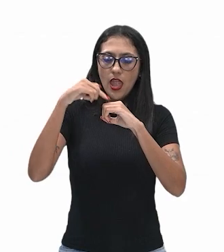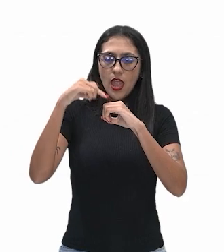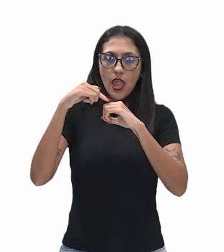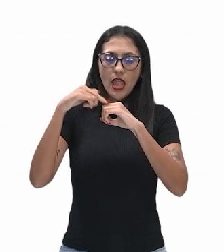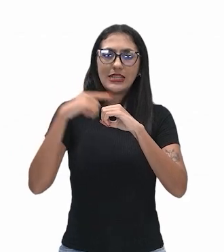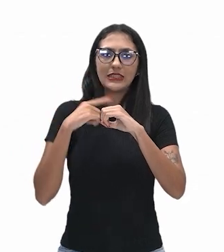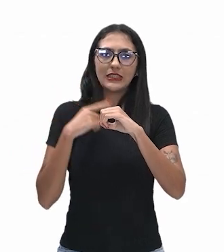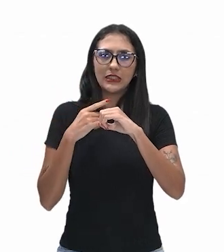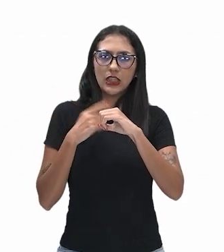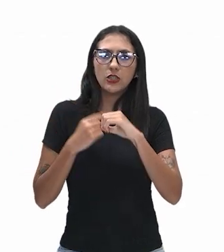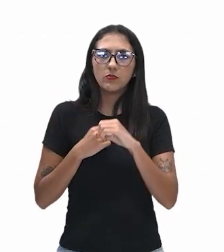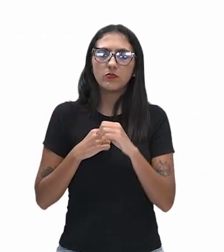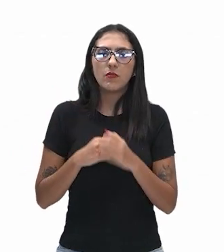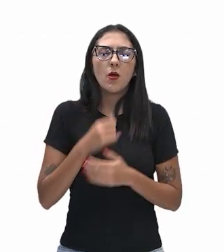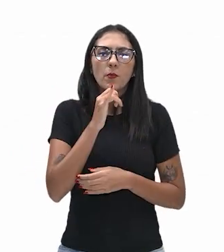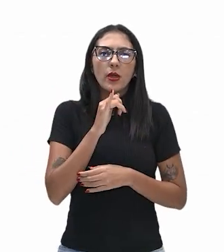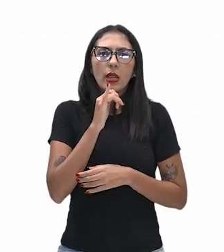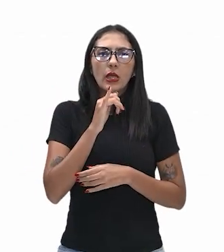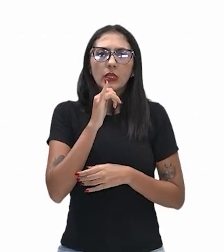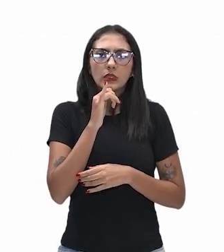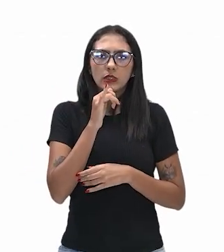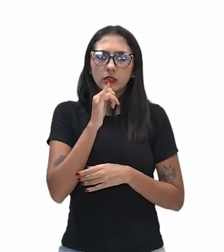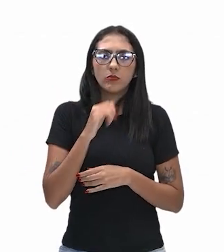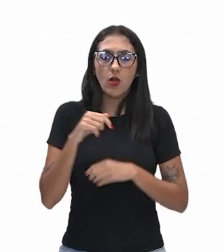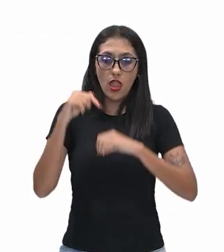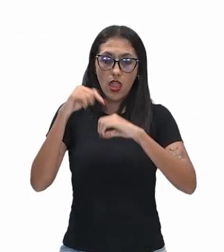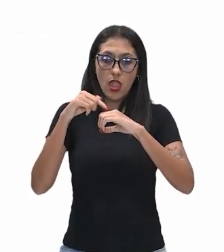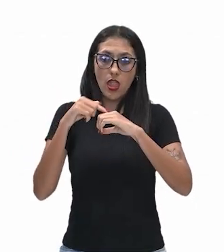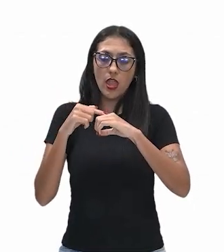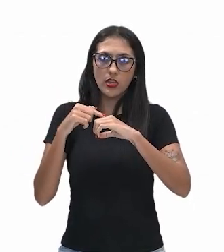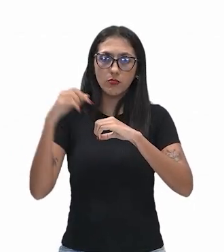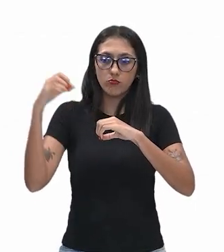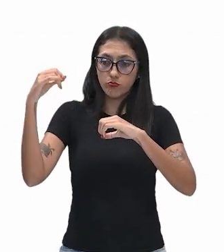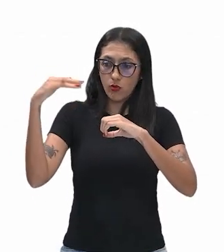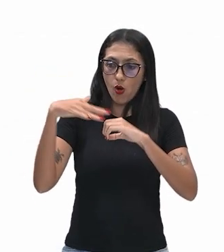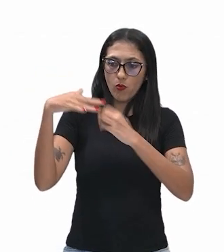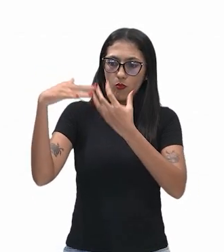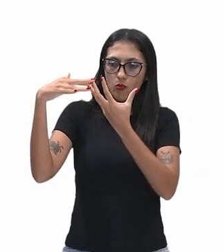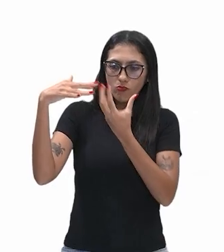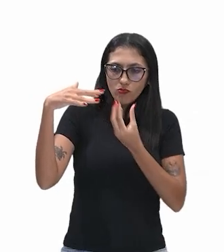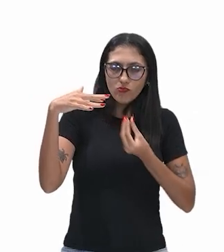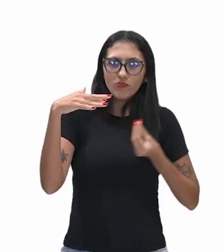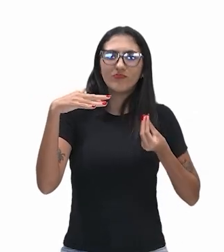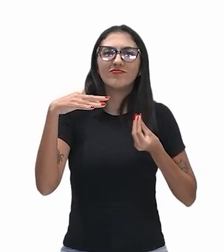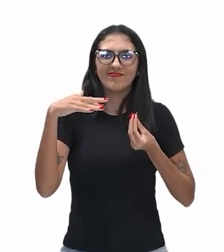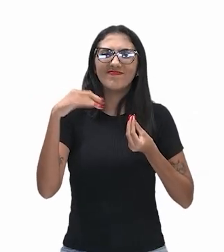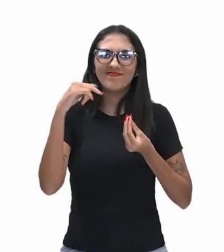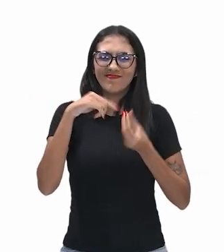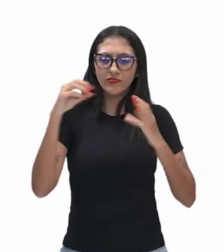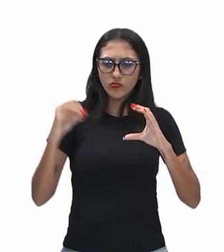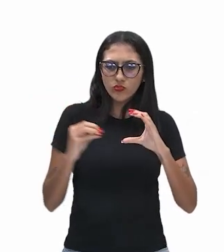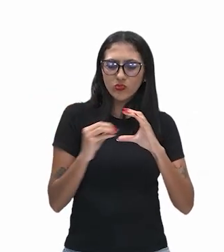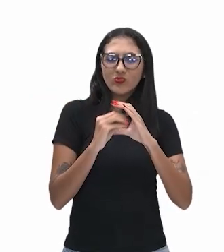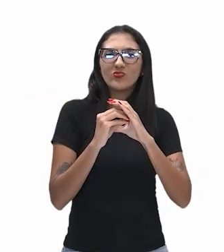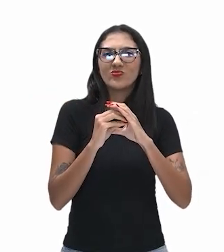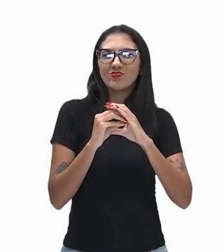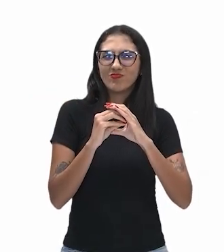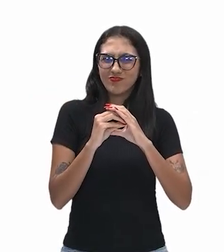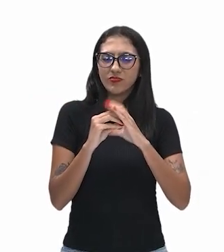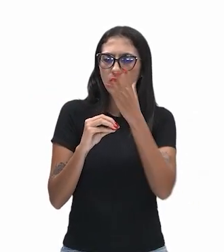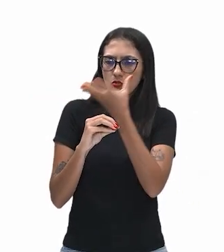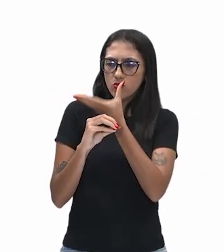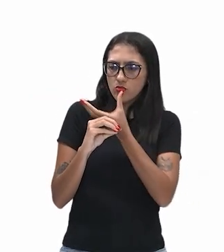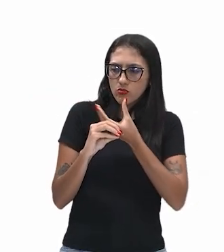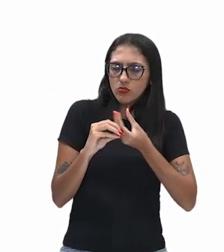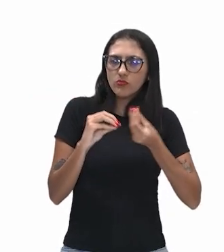de energia. Nós chamamos isso de quanto ou fóton. Ao absorver essa energia,